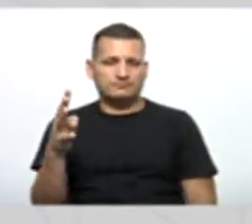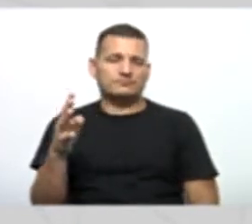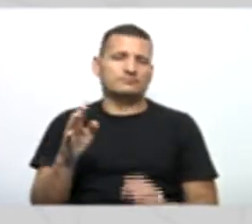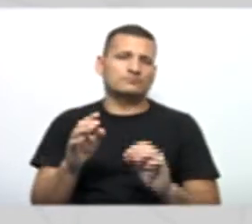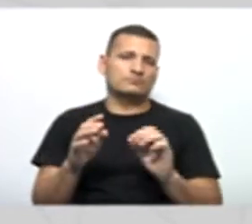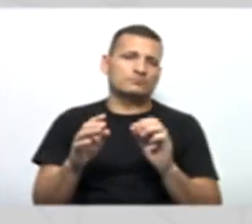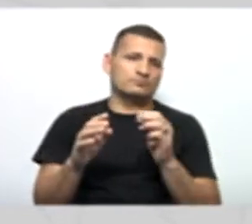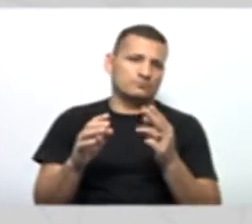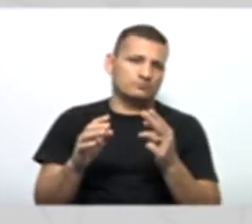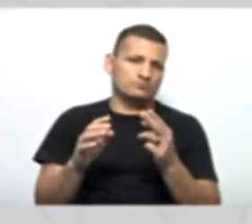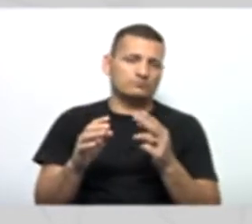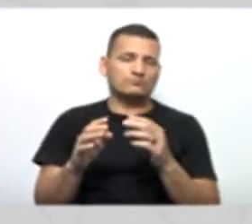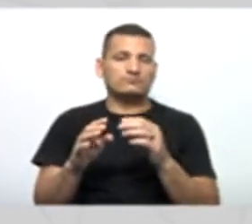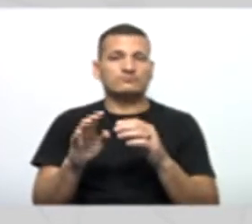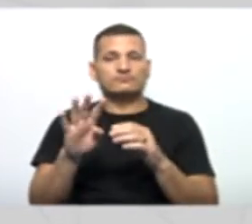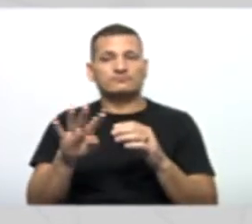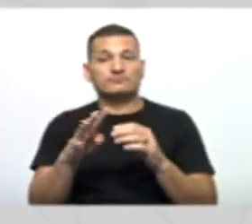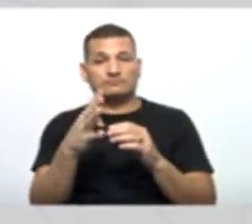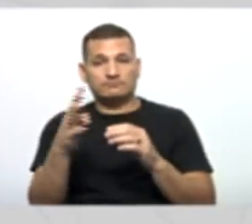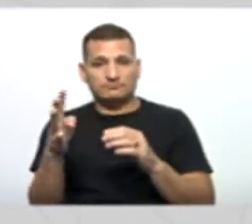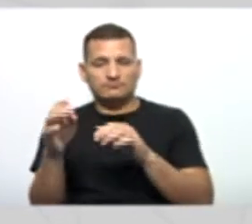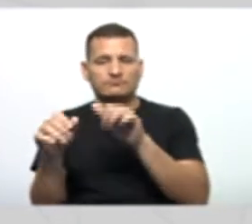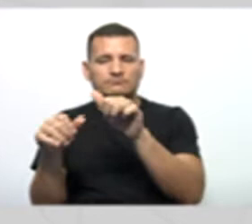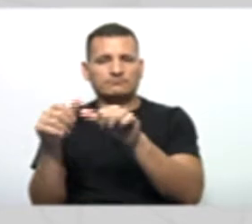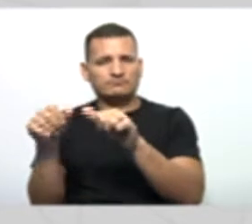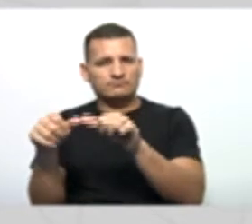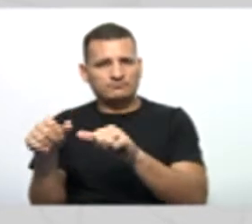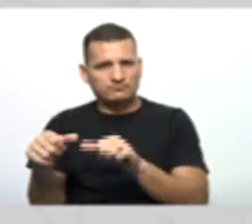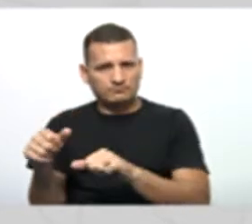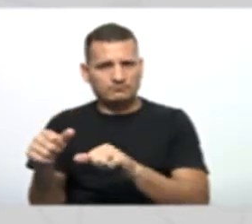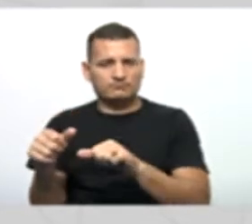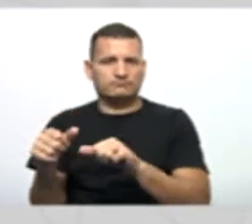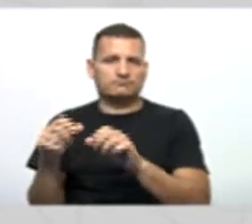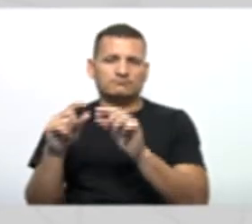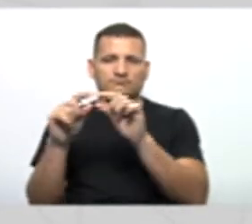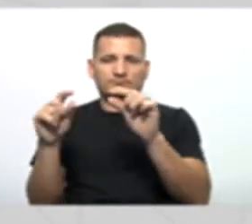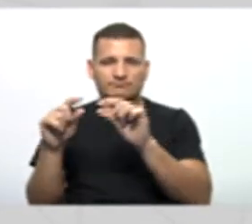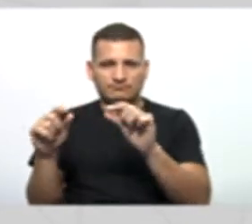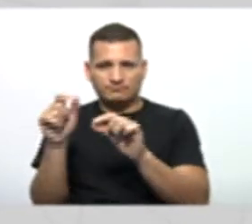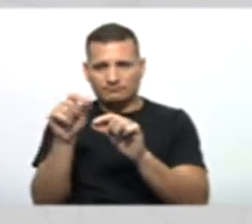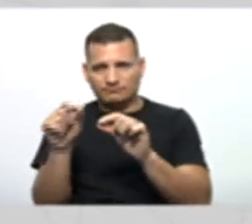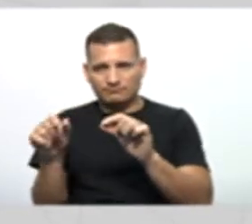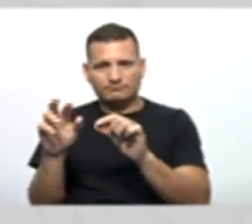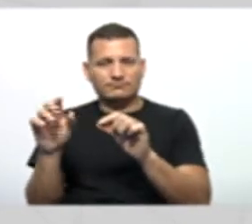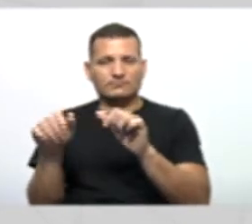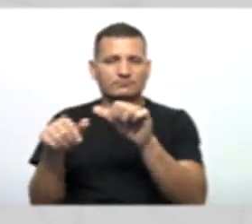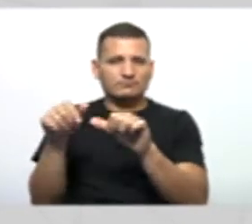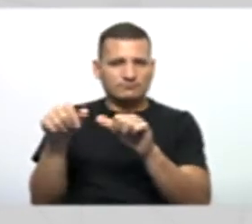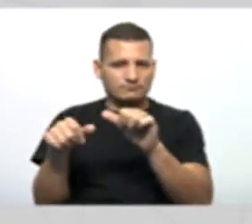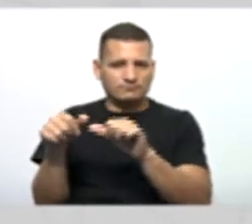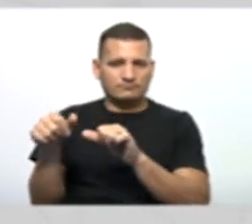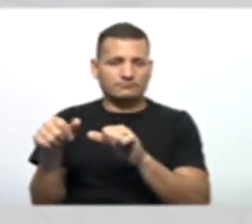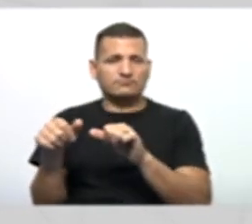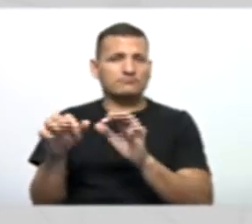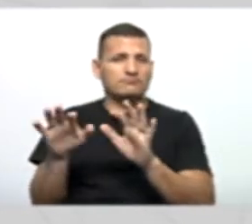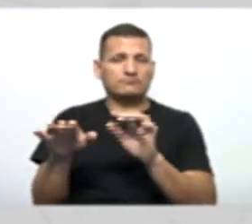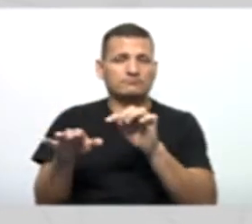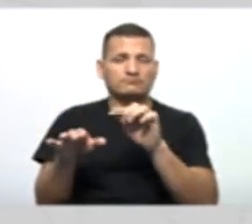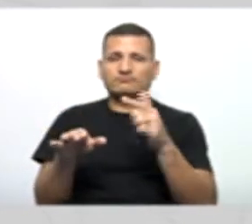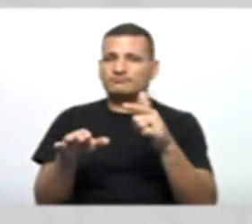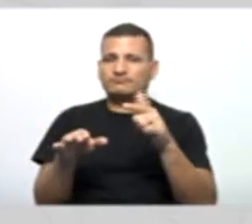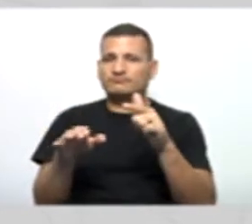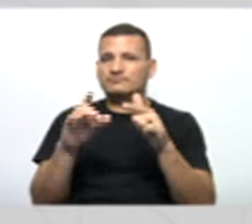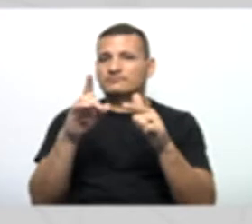fazer atualizações na sua tabela, você pode trocar campos. Vejam que aqui a gente não está trabalhando com dados ainda, a gente